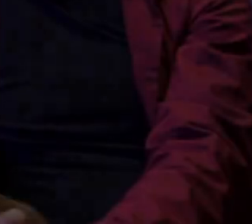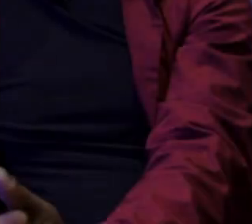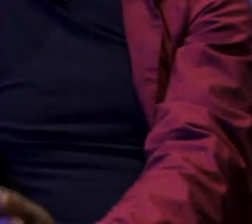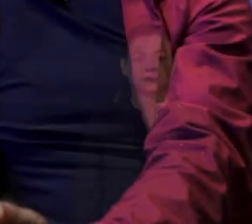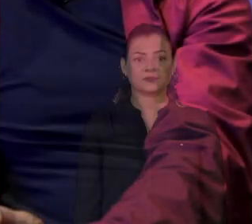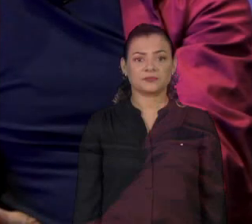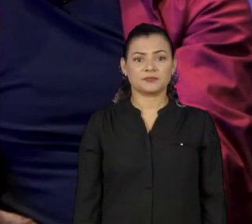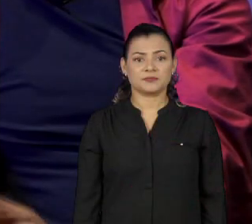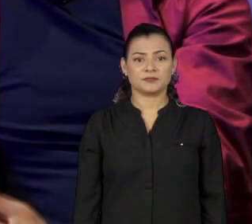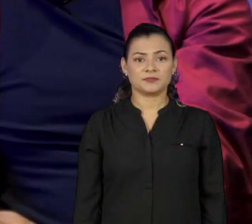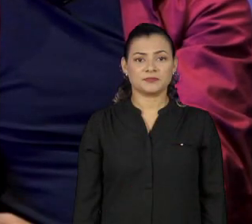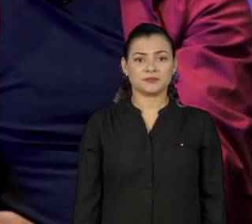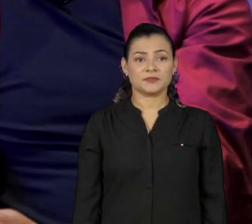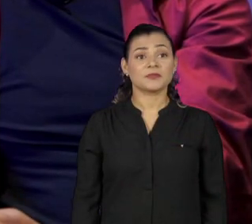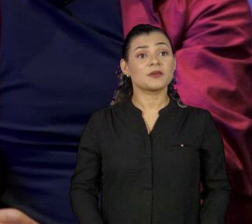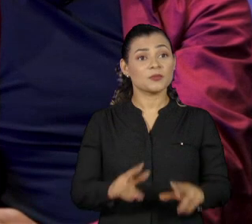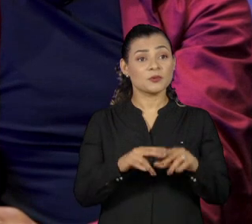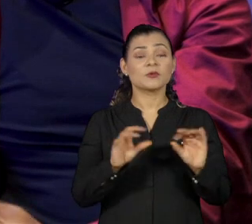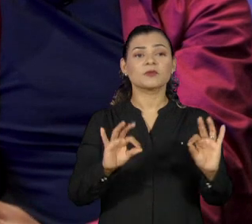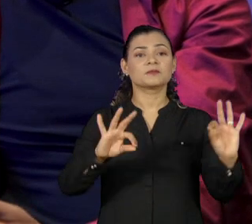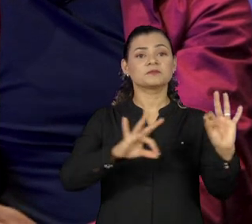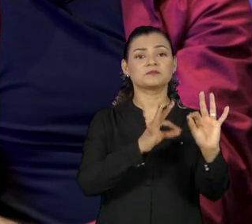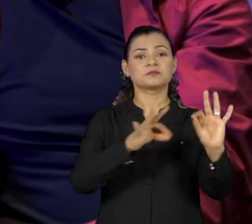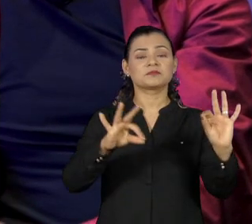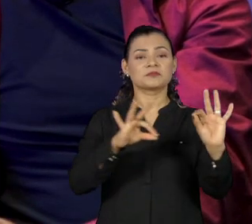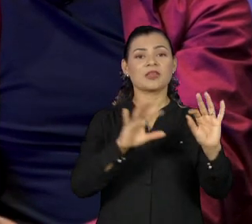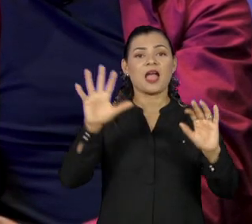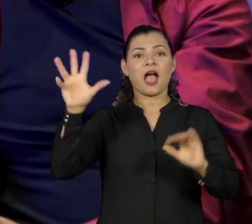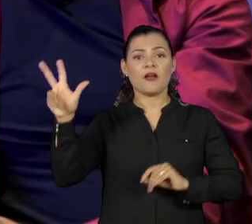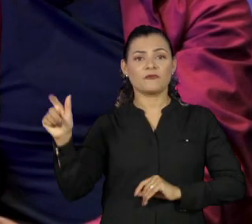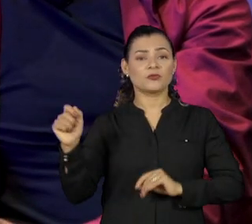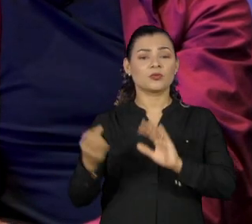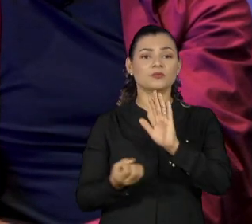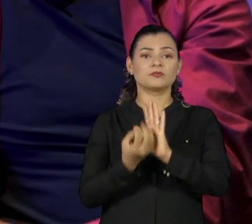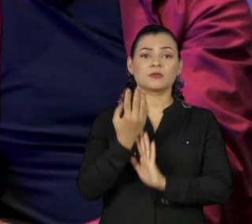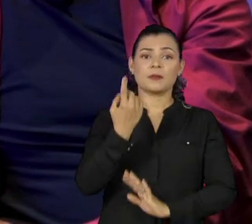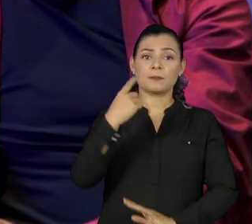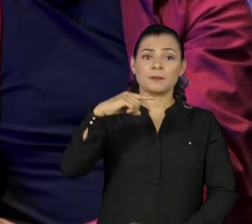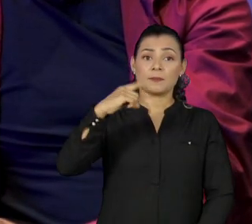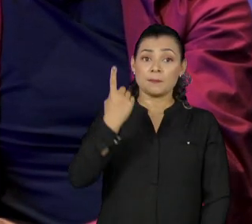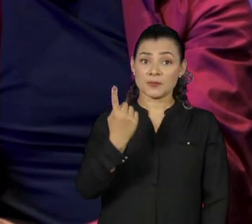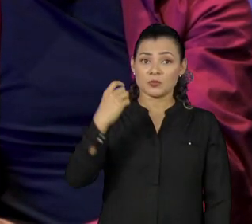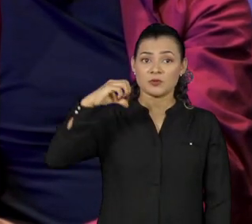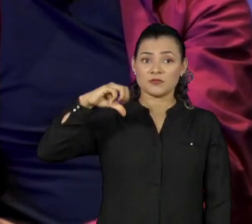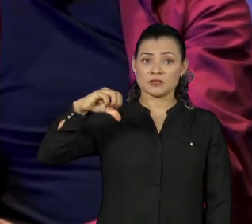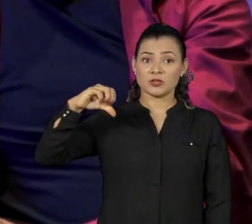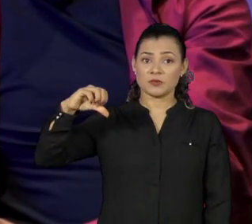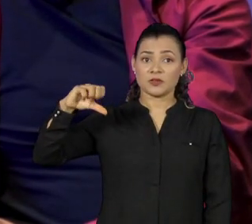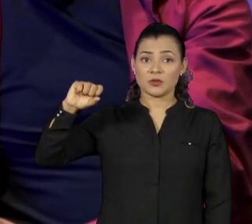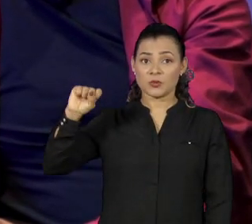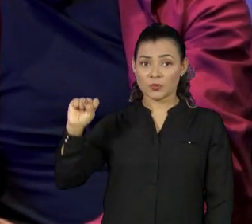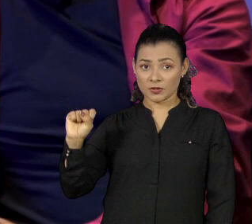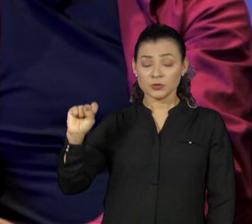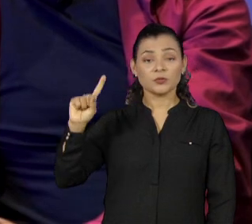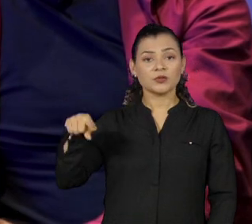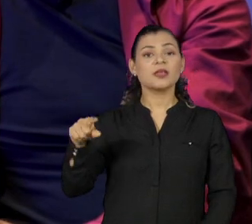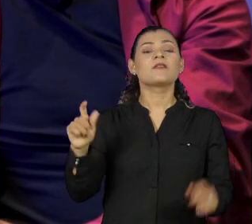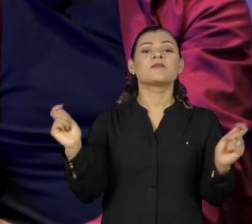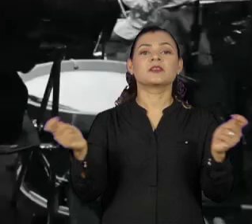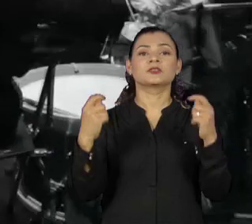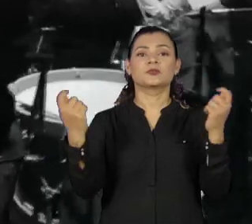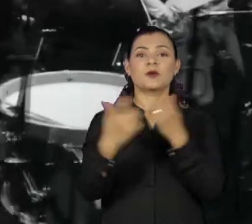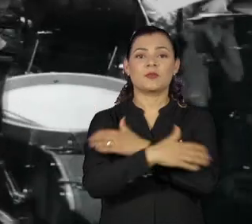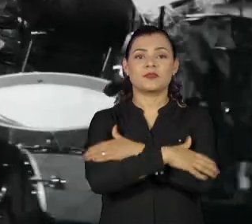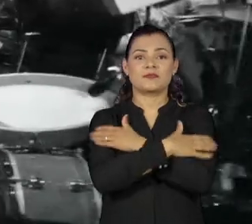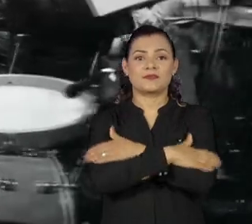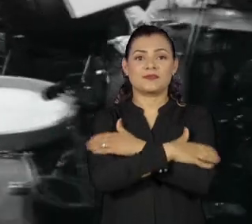A Filafro, Filarmônica Afro-Brasileira, surgiu em 1998, após o Festival de Inverno de Campos do